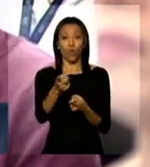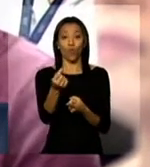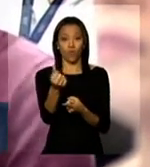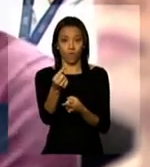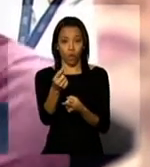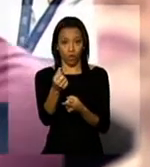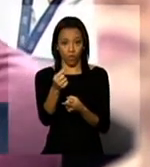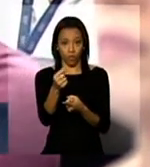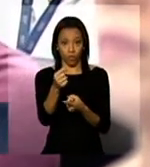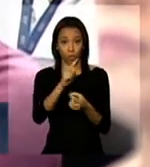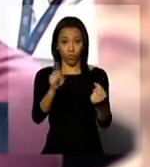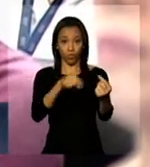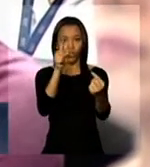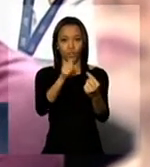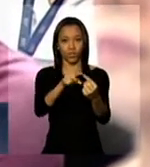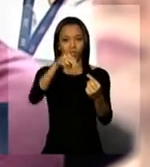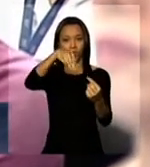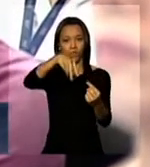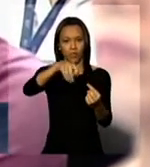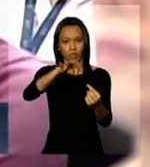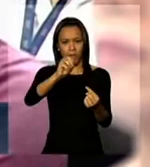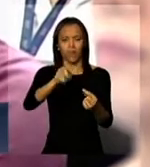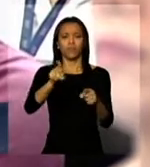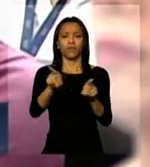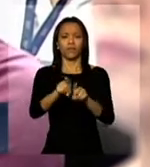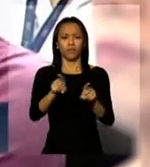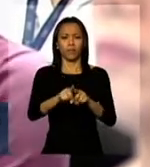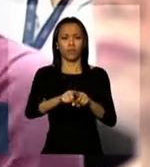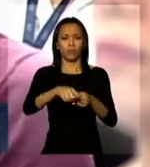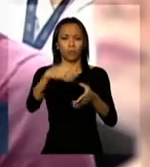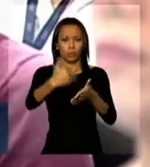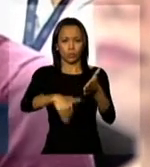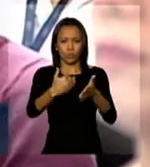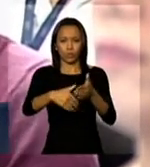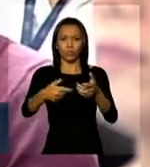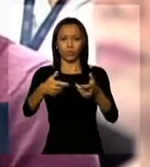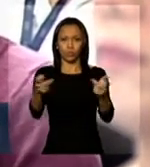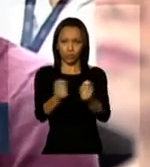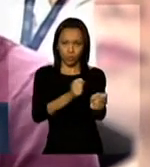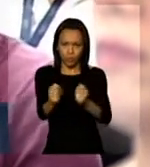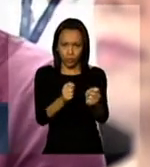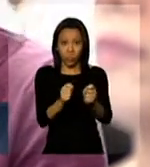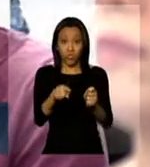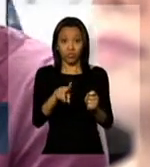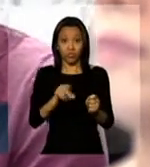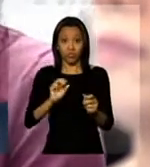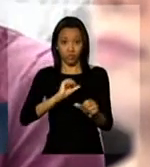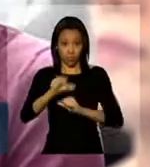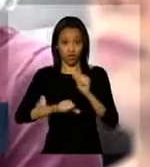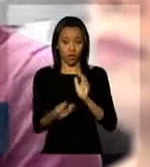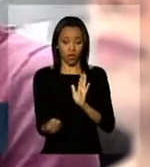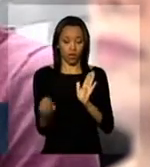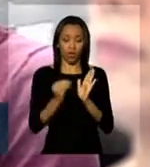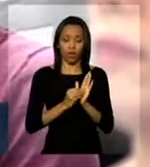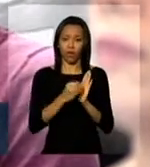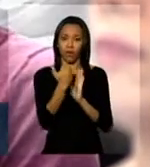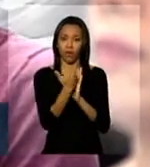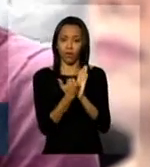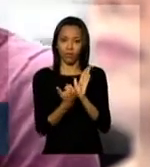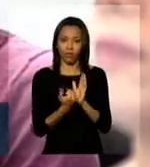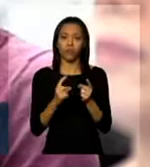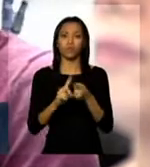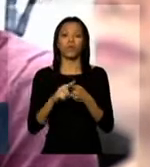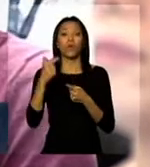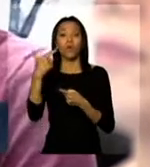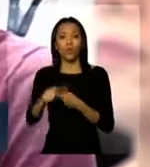obras do PAC e desonerações está mantido ou se vai ser alterado. Isso não está colocado no material. E as projeções